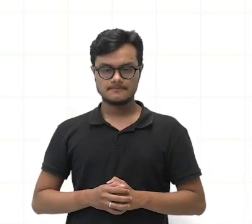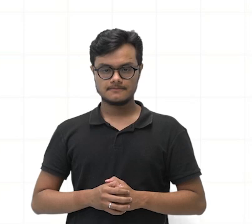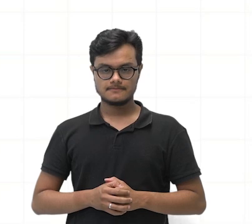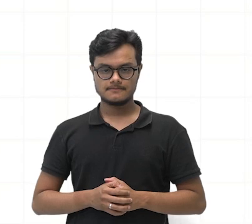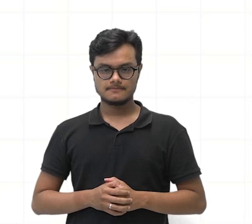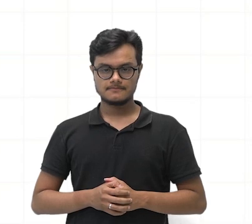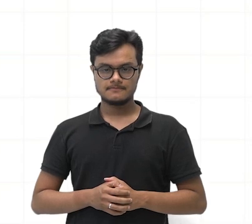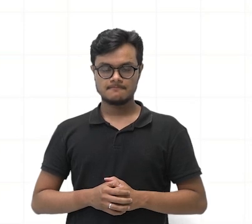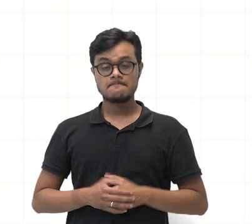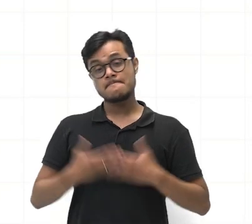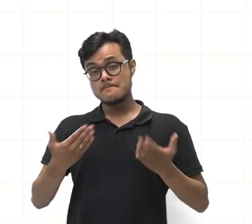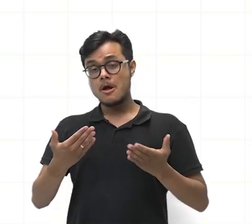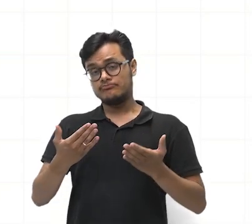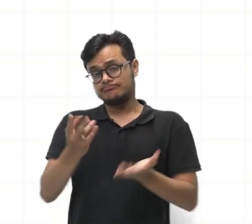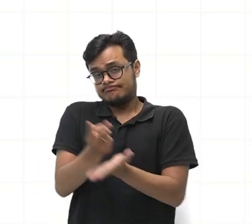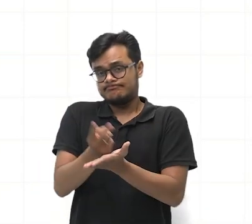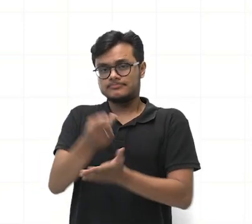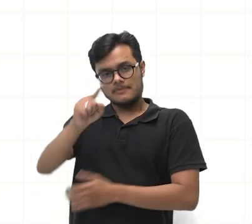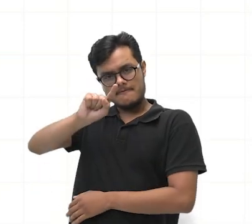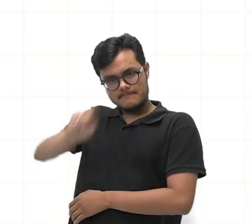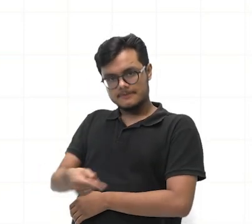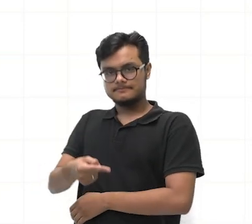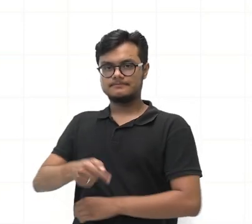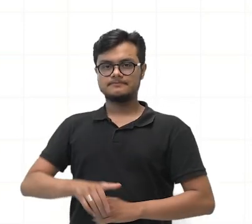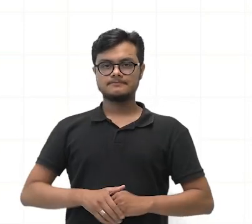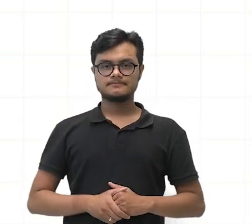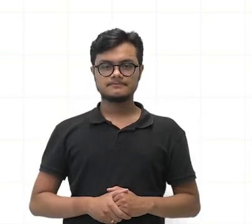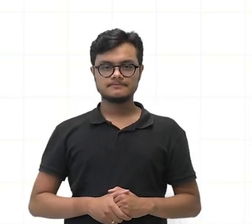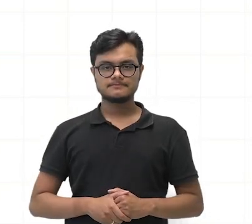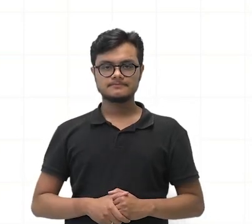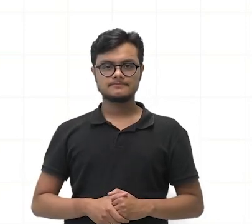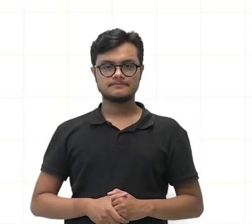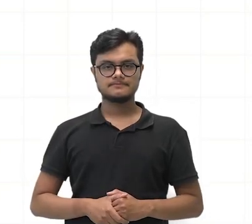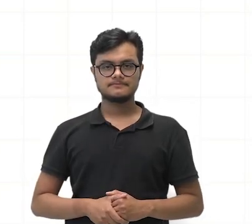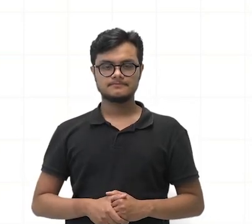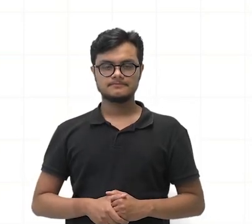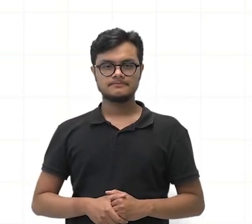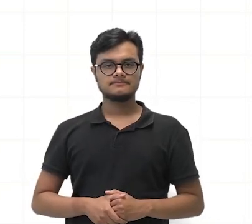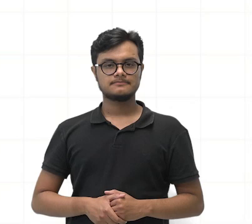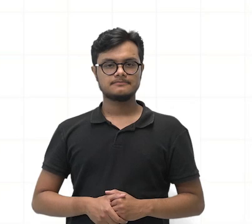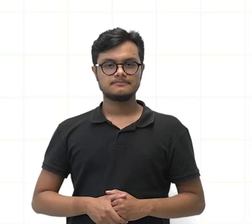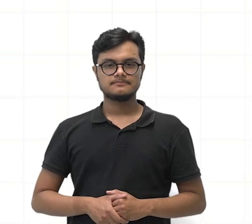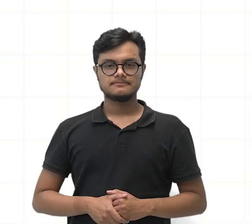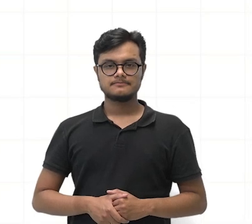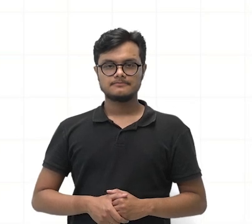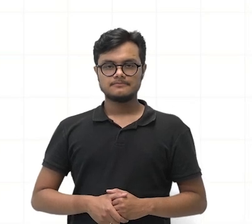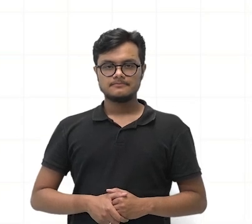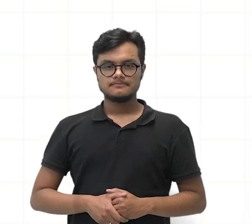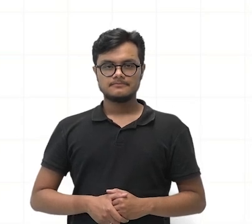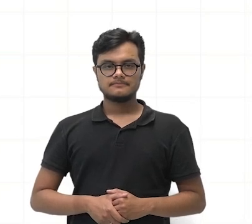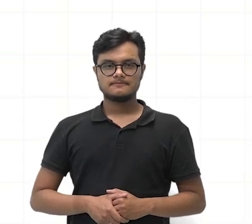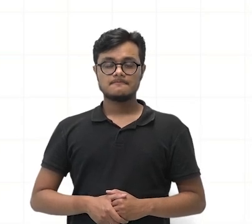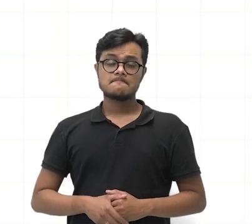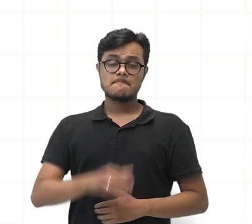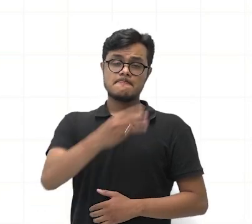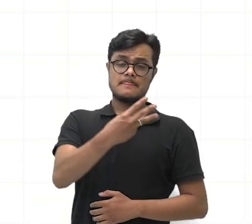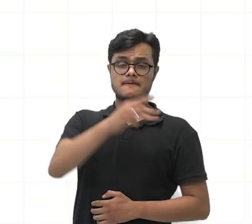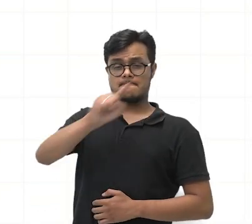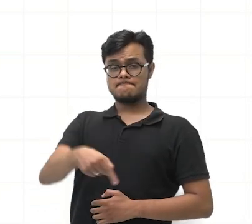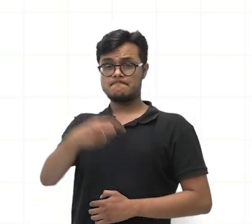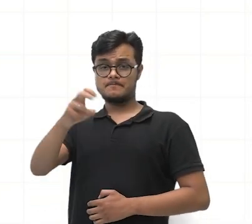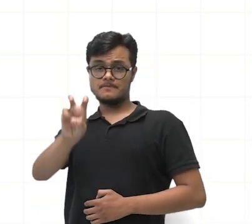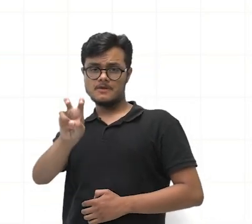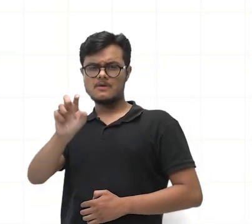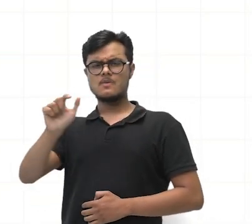3. Vou repetir a vírgula, tá bom? Vou melhorar aqui, ajeitar aqui o nosso sinal da operação, porque nós estamos fazendo uma soma.